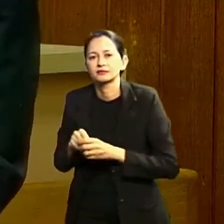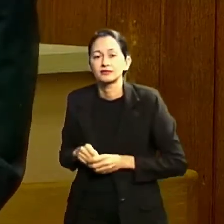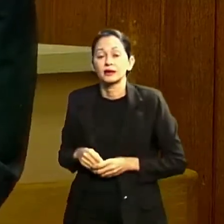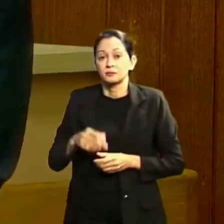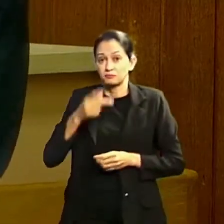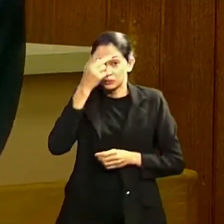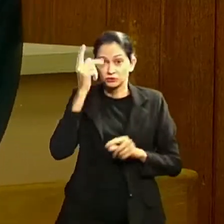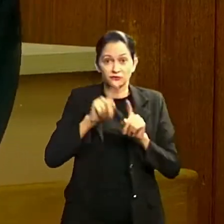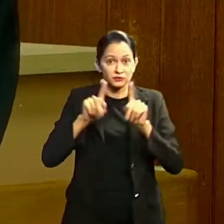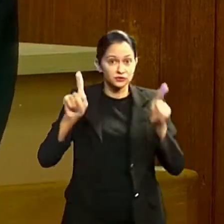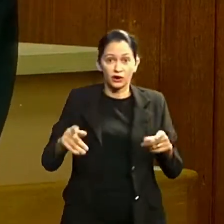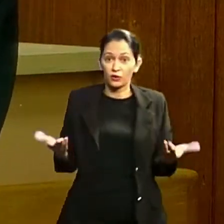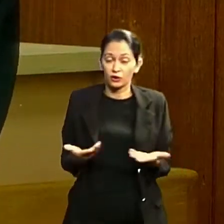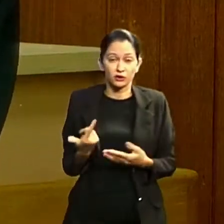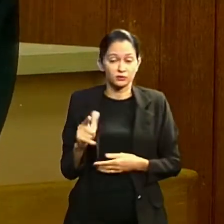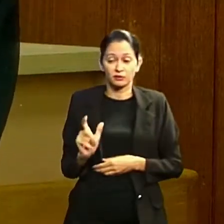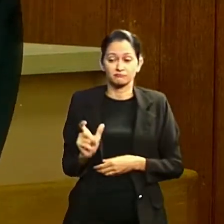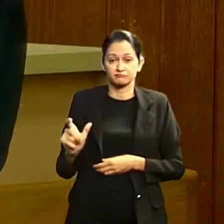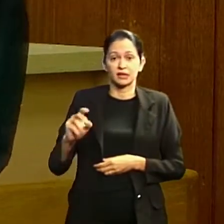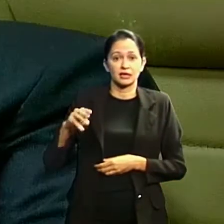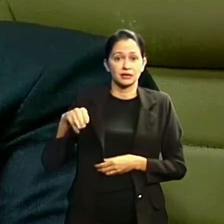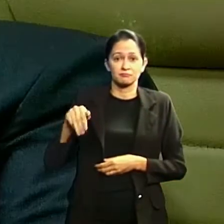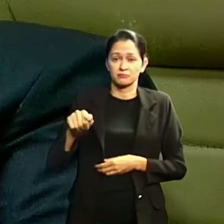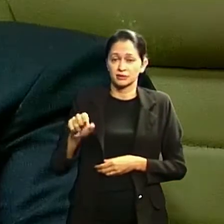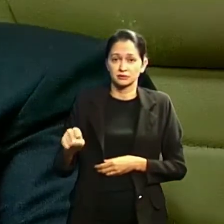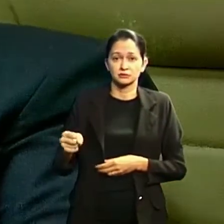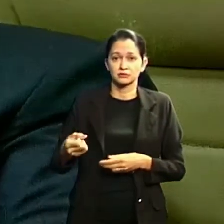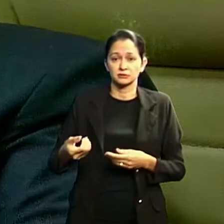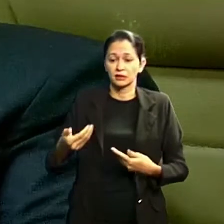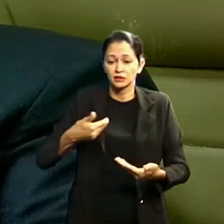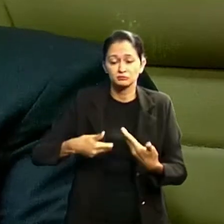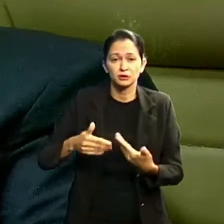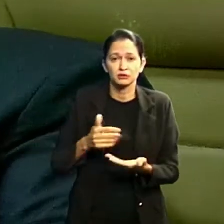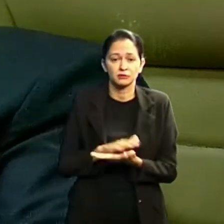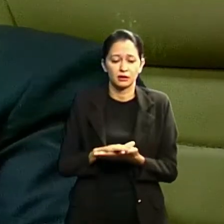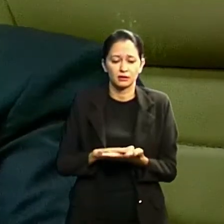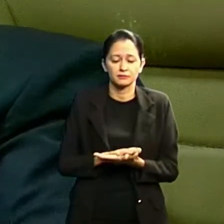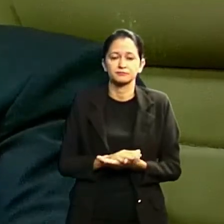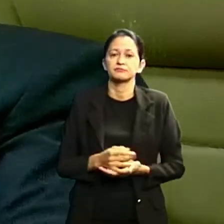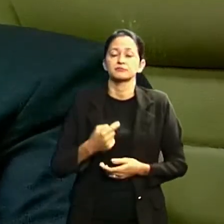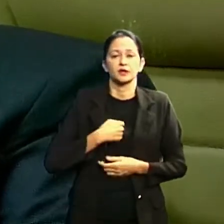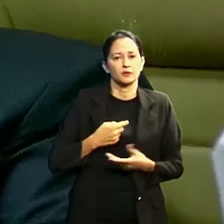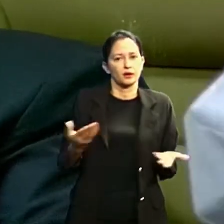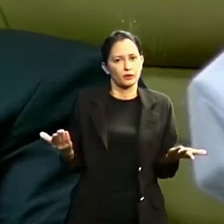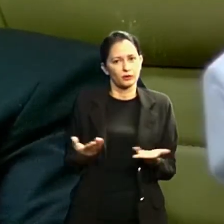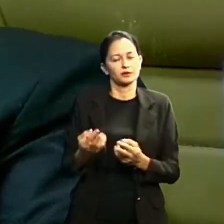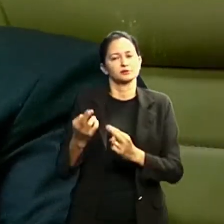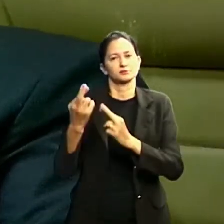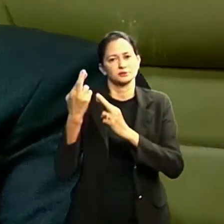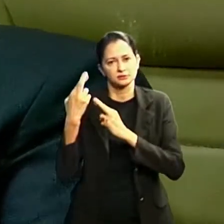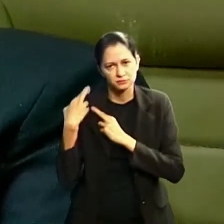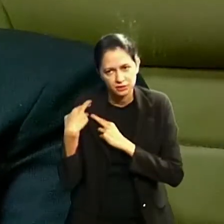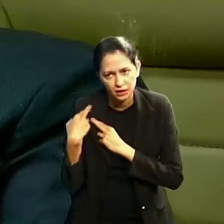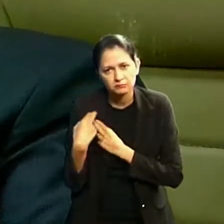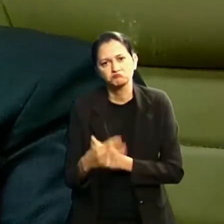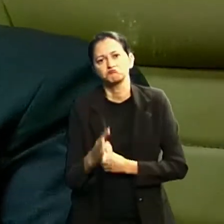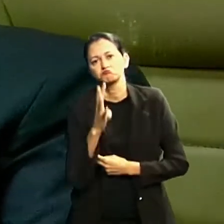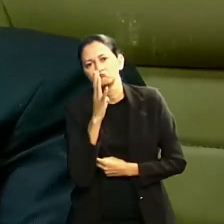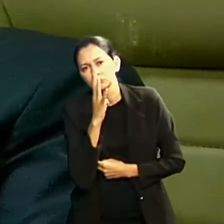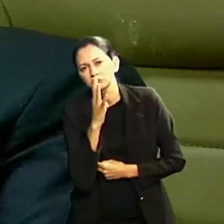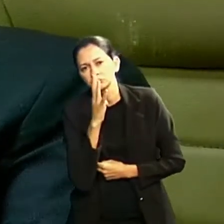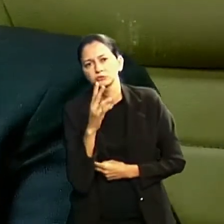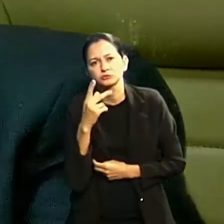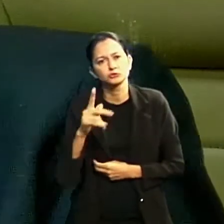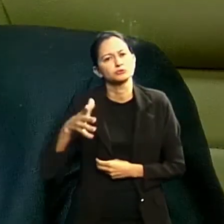atendido. Com a parte ao nobre vereador Anselmo Pereira. Vereador, eu tenho agora a responsabilidade de ouvir Vossa Excelência. Vossa